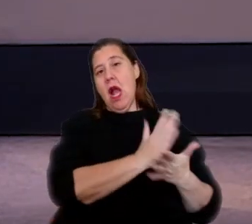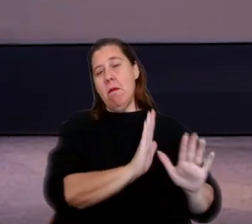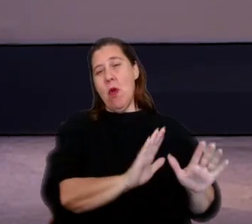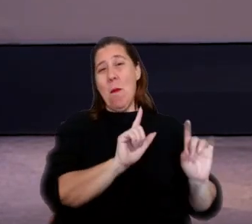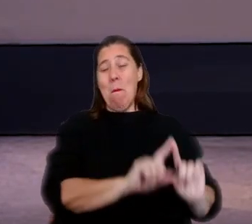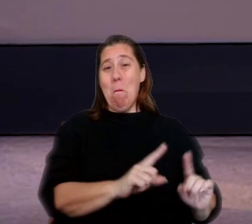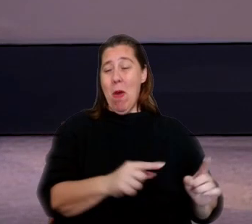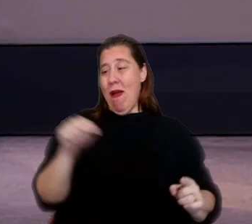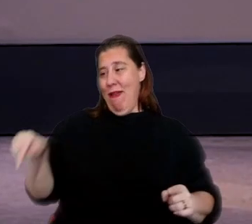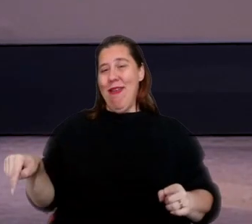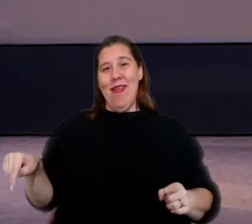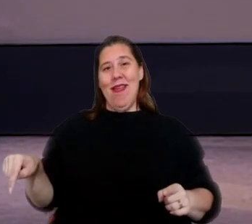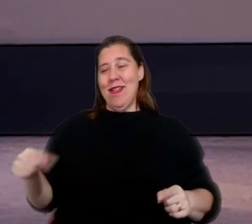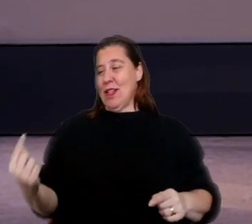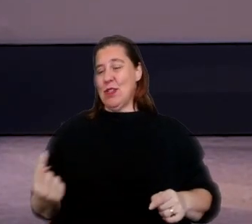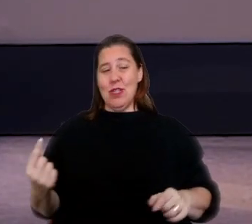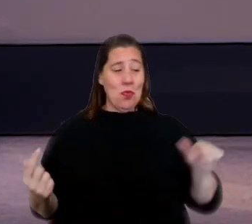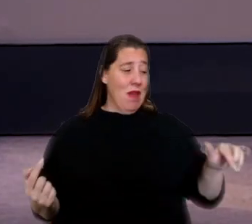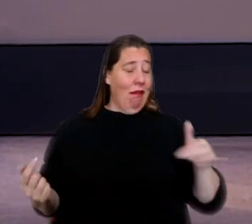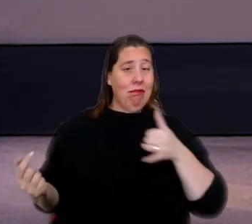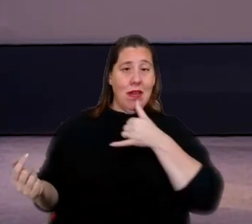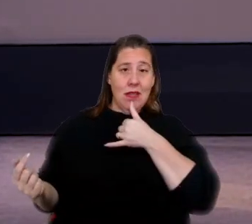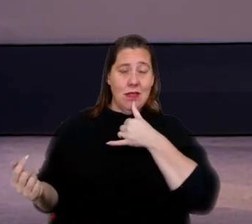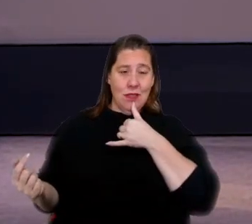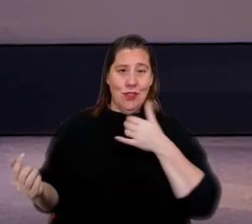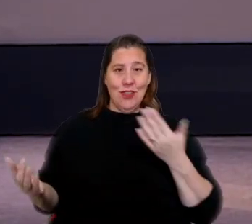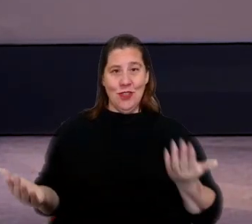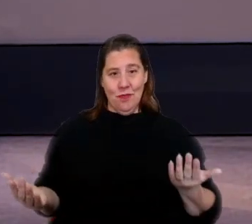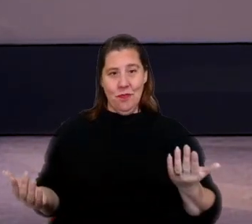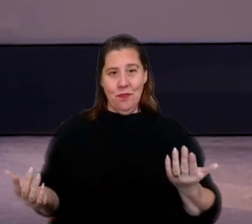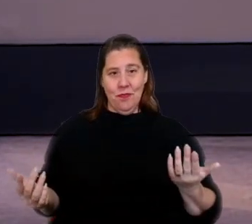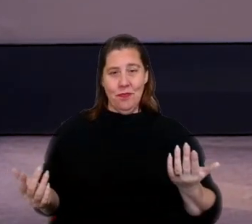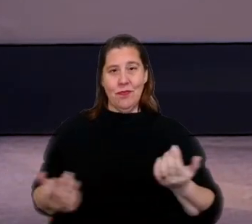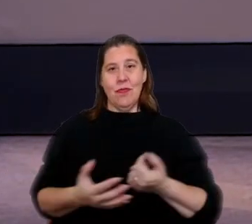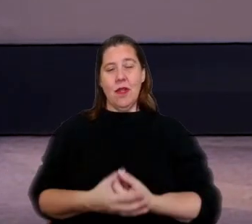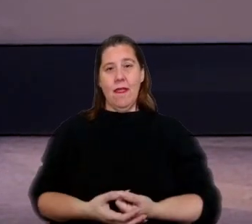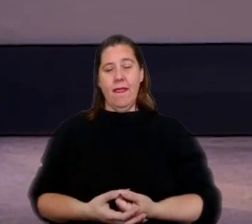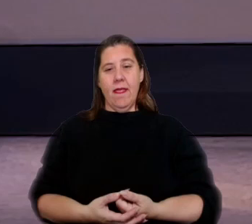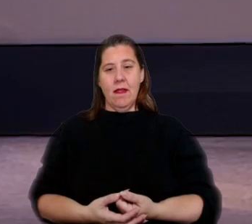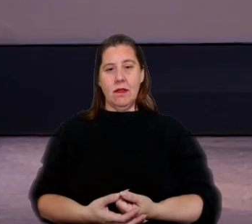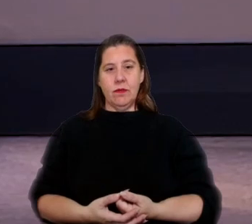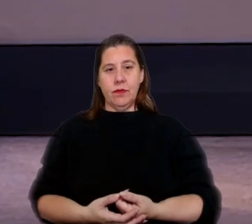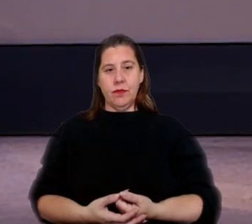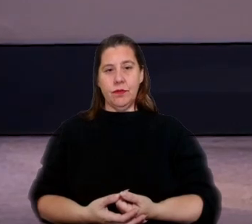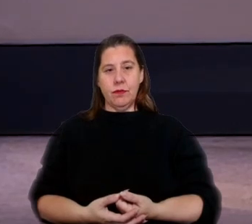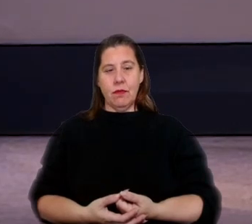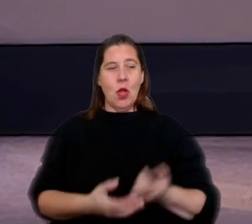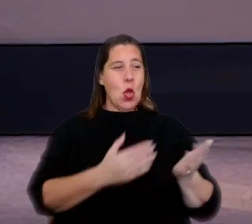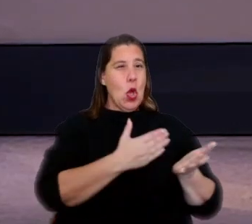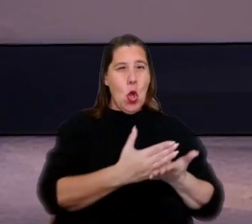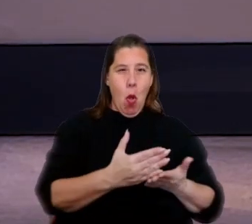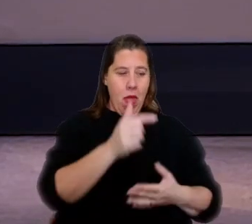chacota dele. Então, porque na verdade ele tá triste também, né? É isso que pega no filme pra gente, porque a gente acompanha esses picos